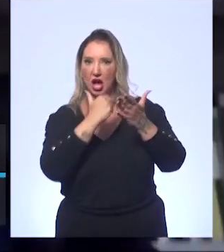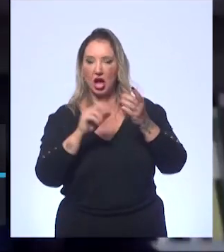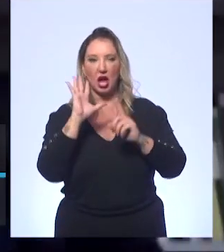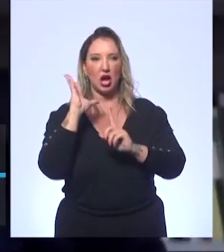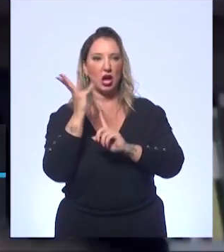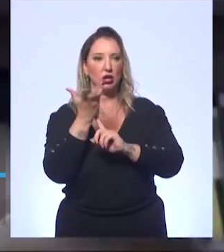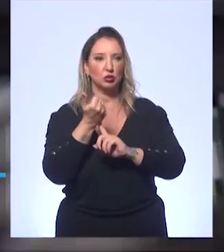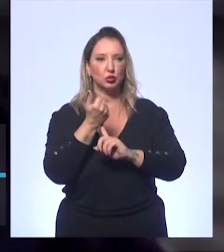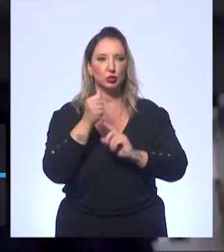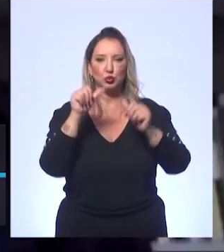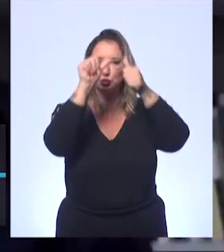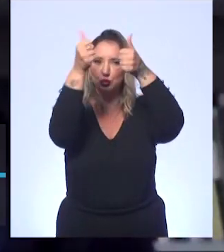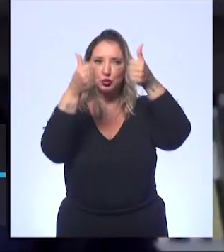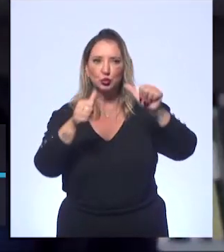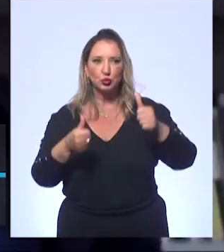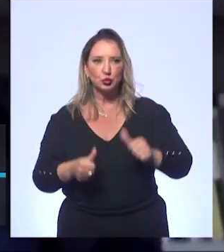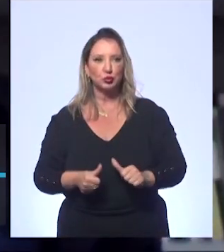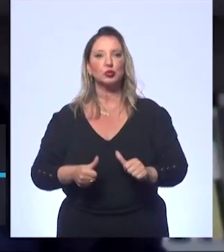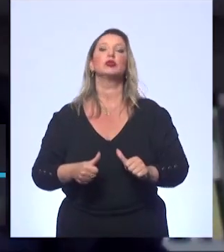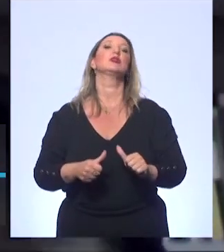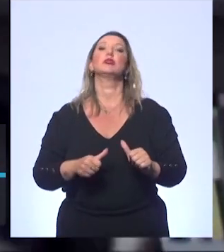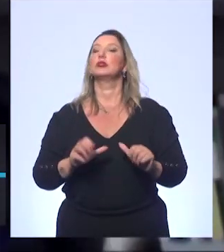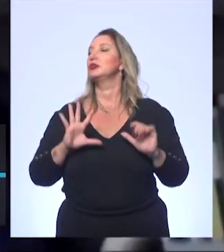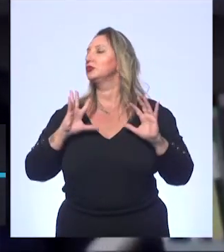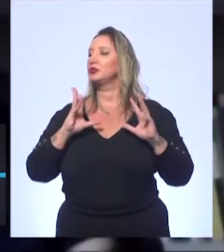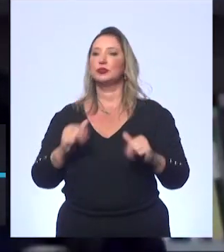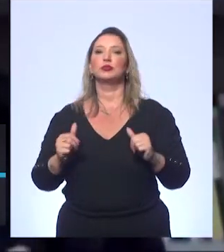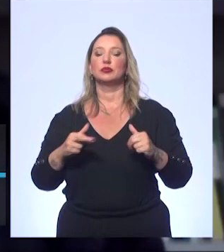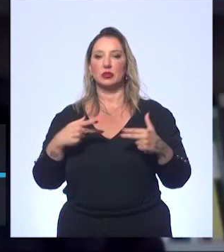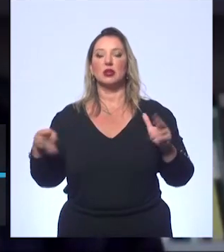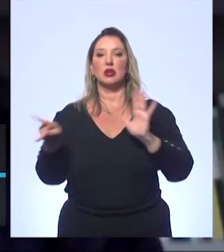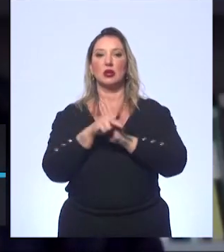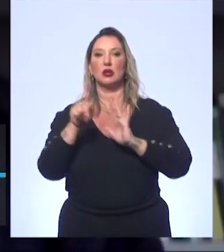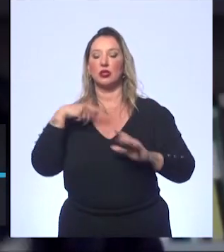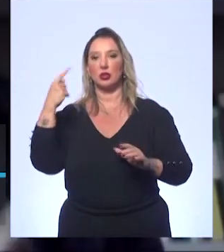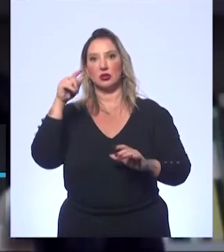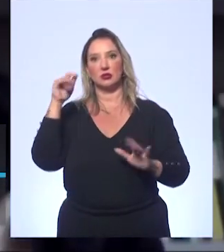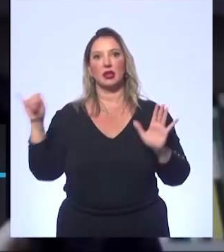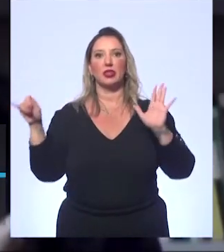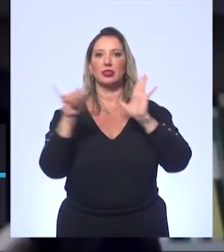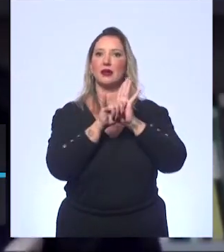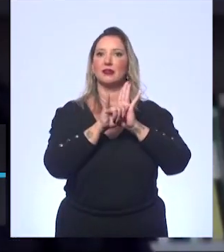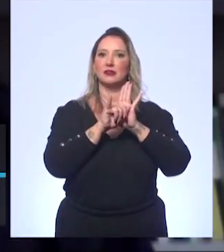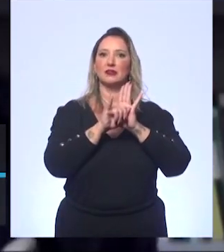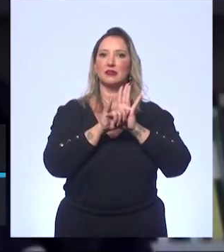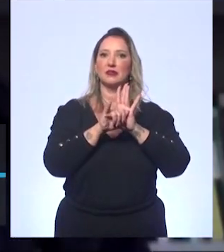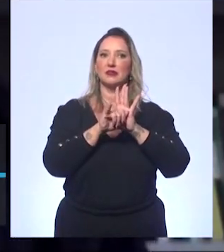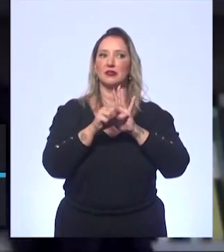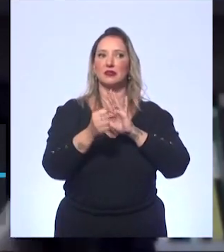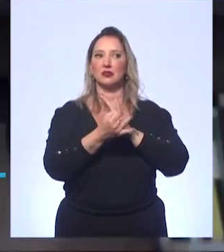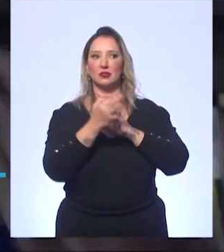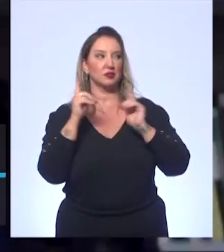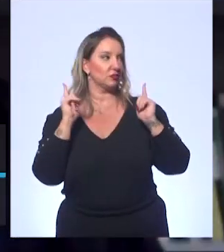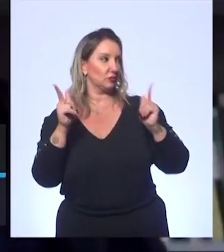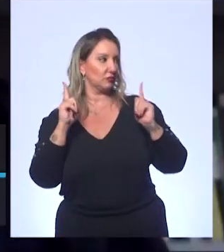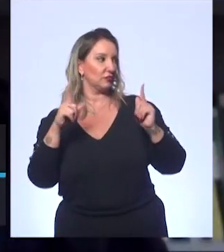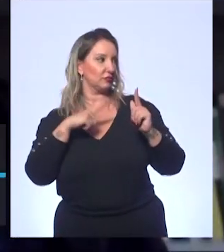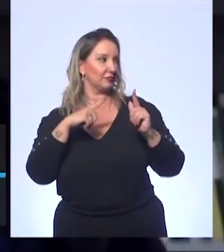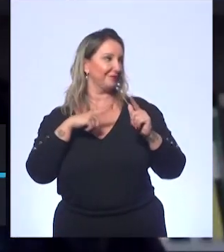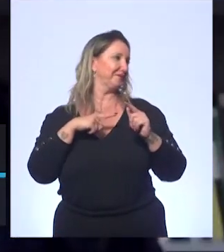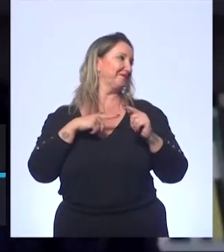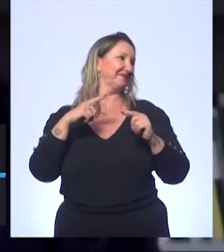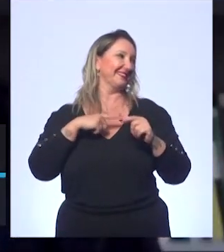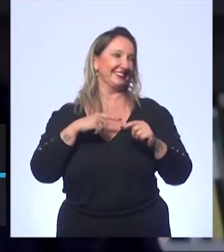a escultura, e então, tudo isso é a nossa identidade. Então, muita gente, por exemplo, muitos turistas que vão lá